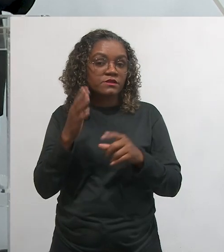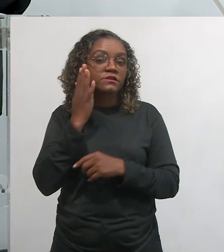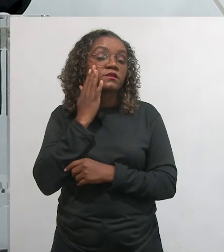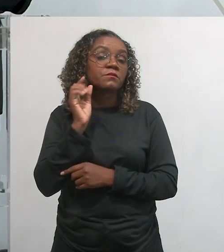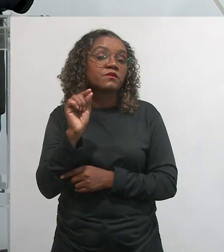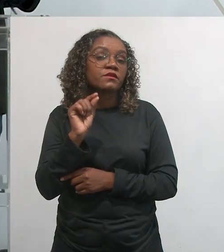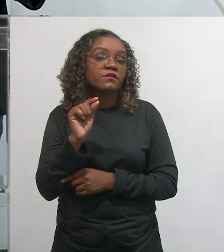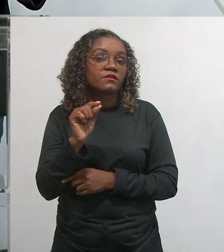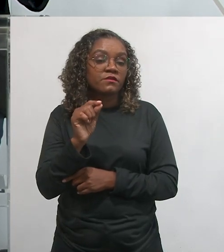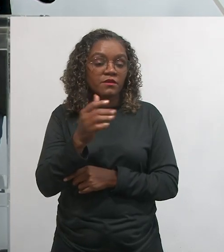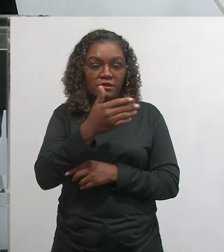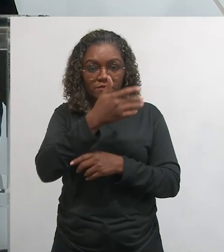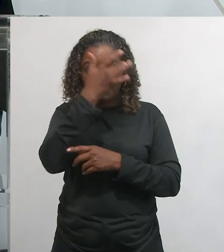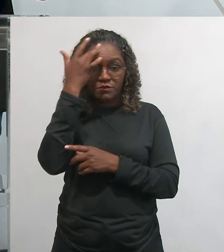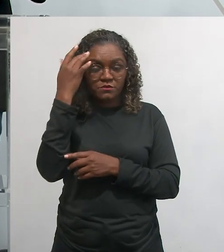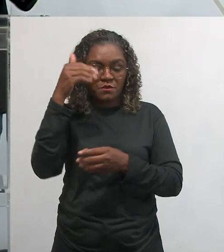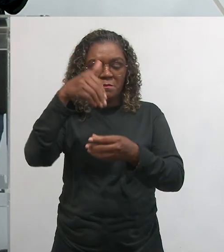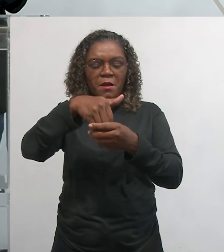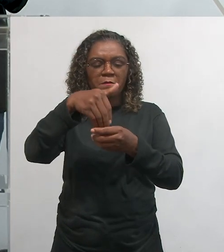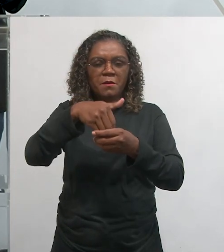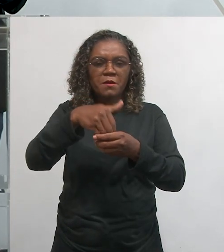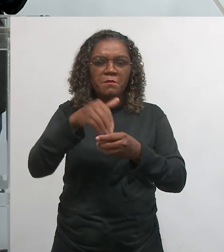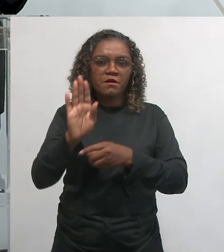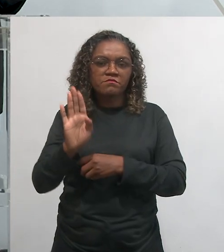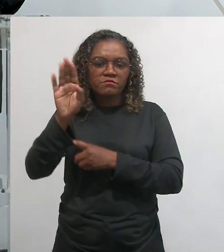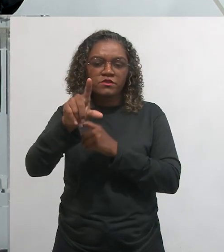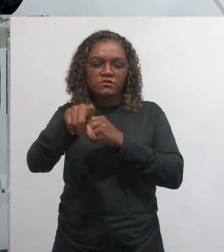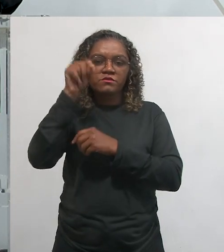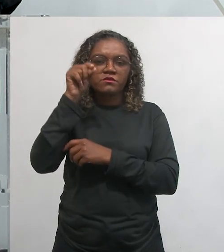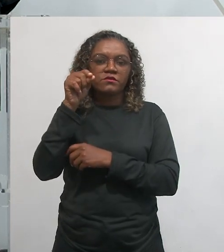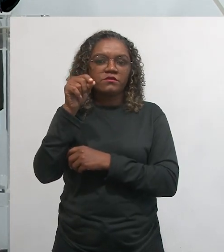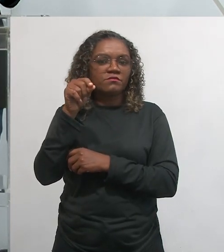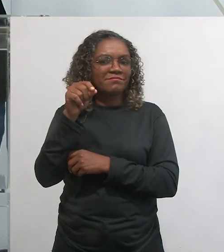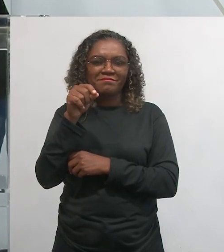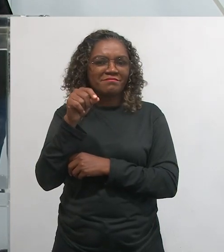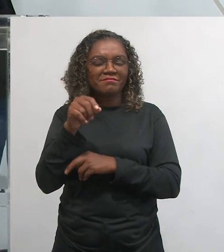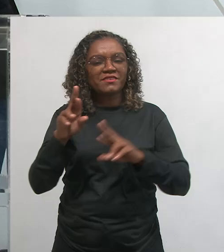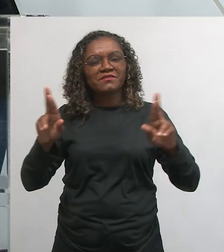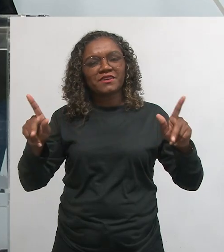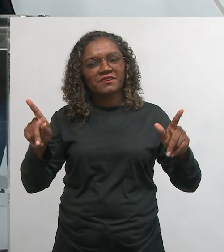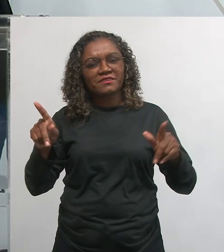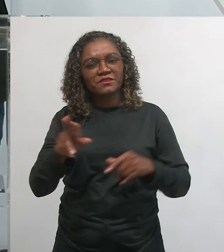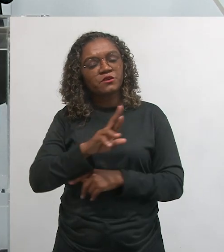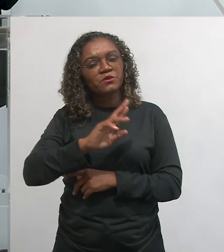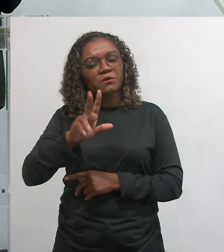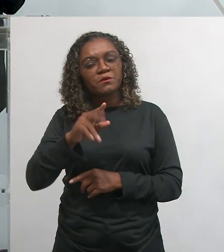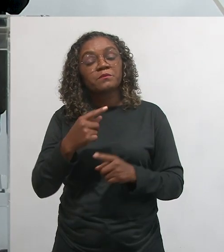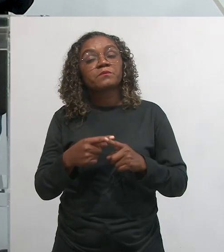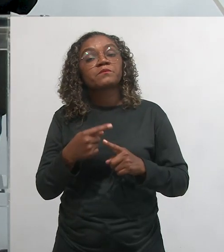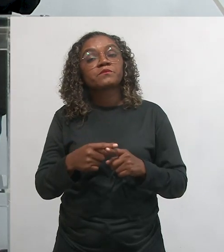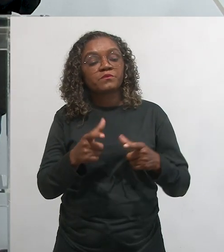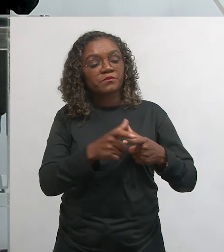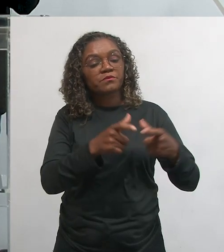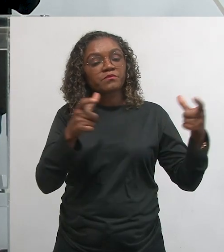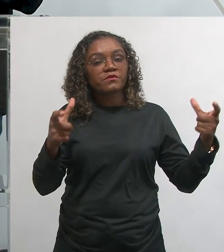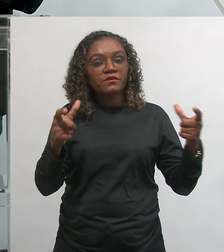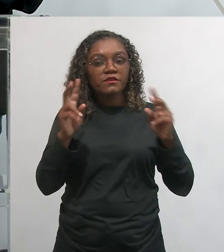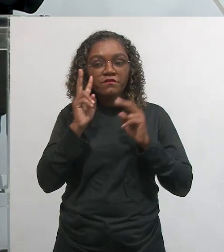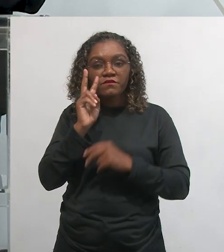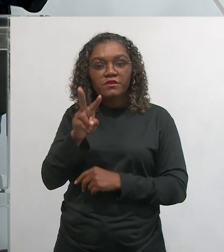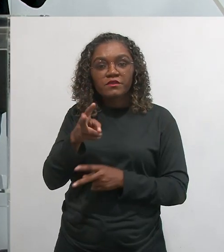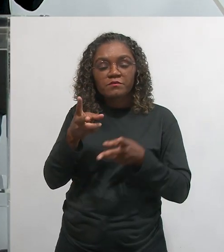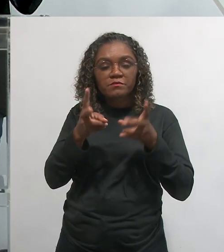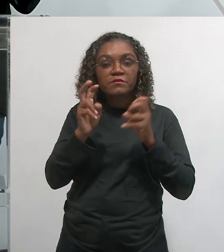pessoas votam para eleger o melhor candidato seria o resultado da maioria. Pelo contrário, não é